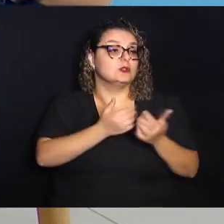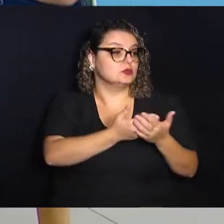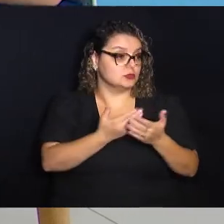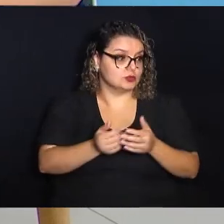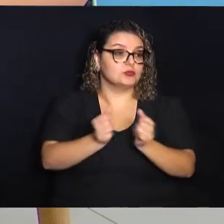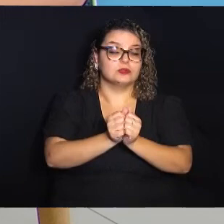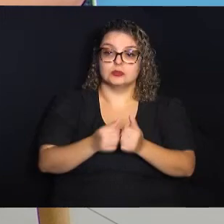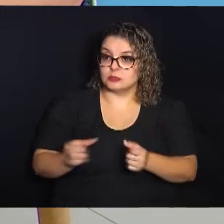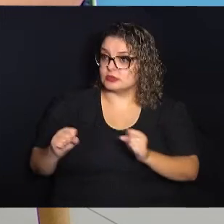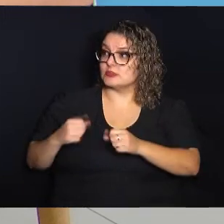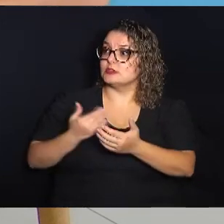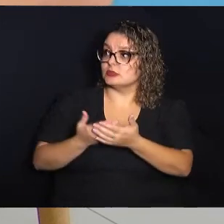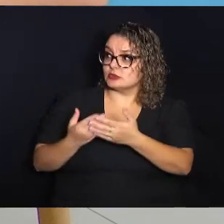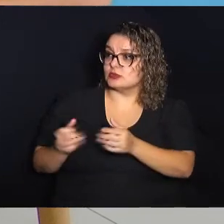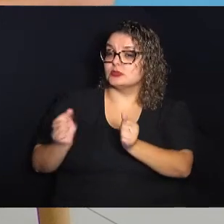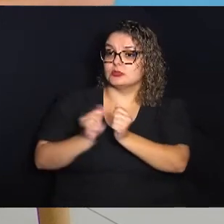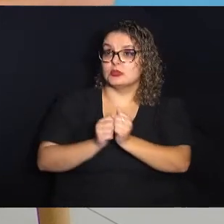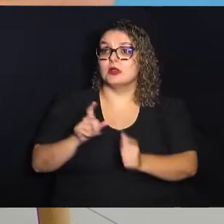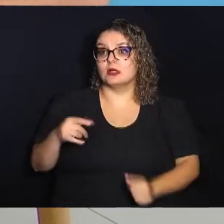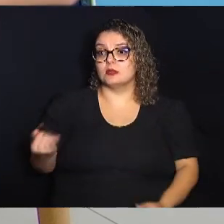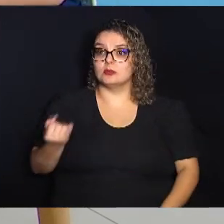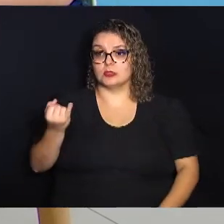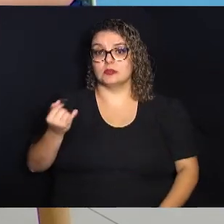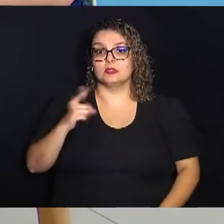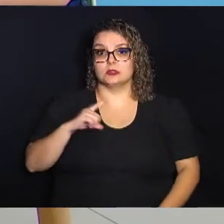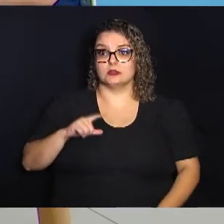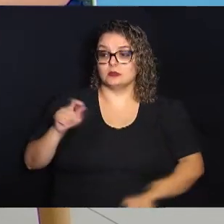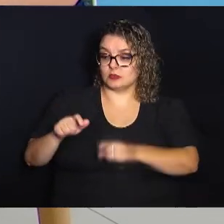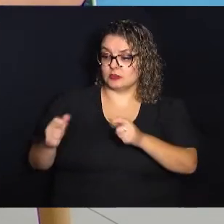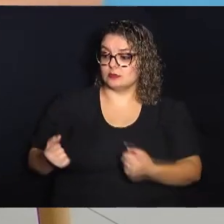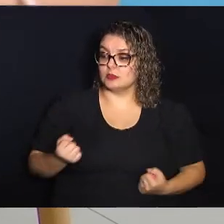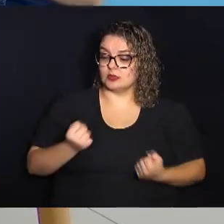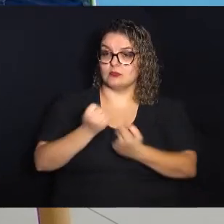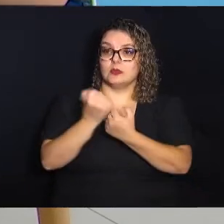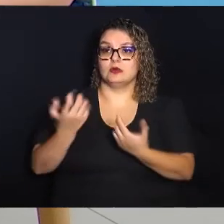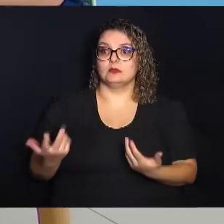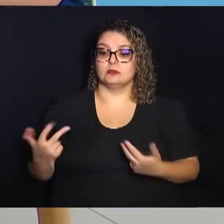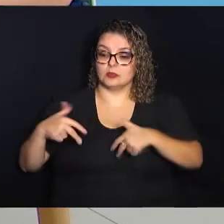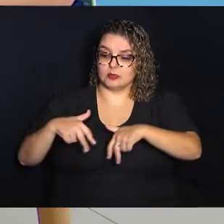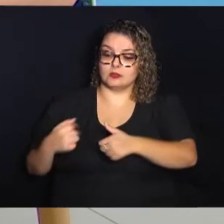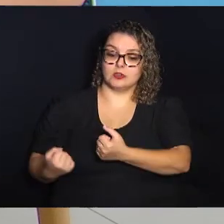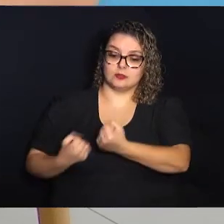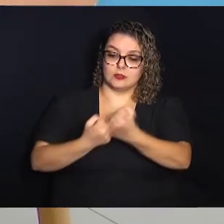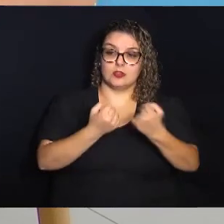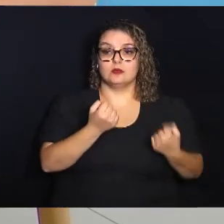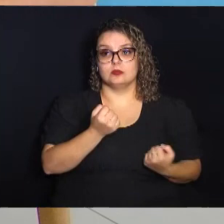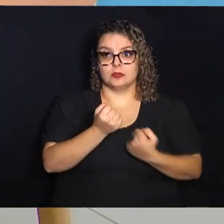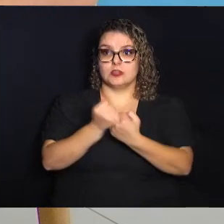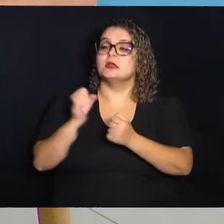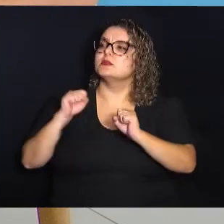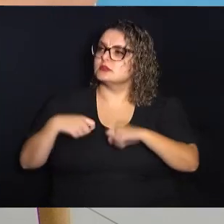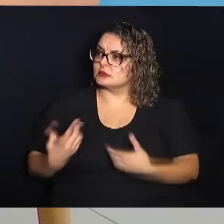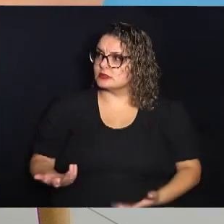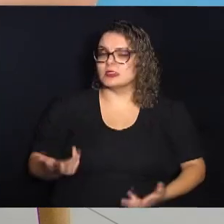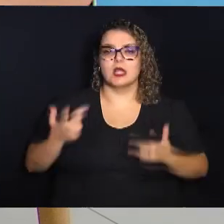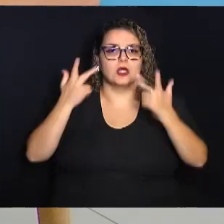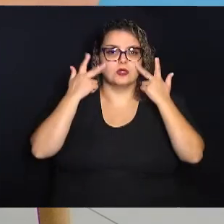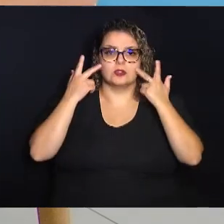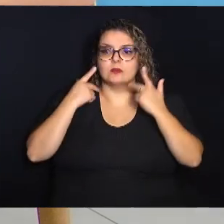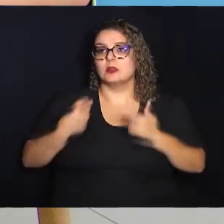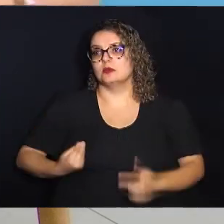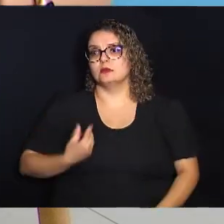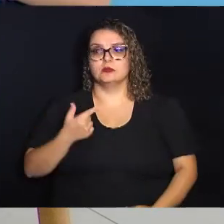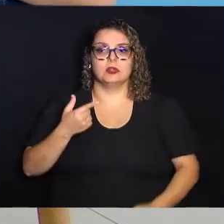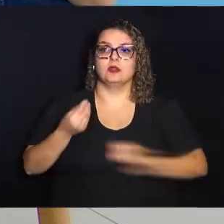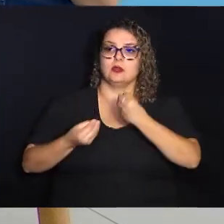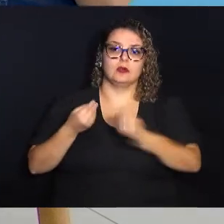exemplo, junto. Né? Estuda junto. Então, o importante é ter alguém que te apoie, né? Que vocês se apoiem. Então, sim, faz parte da vida,